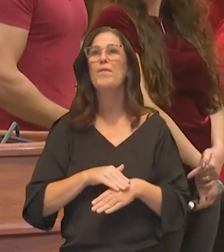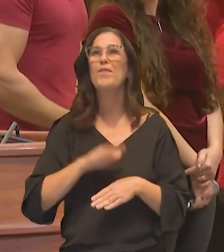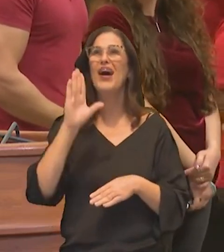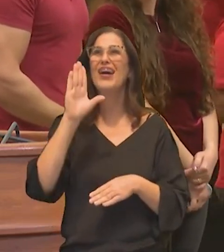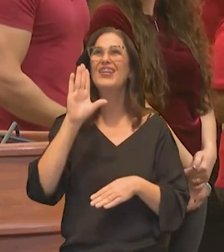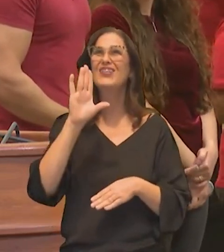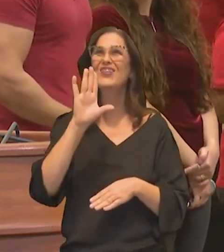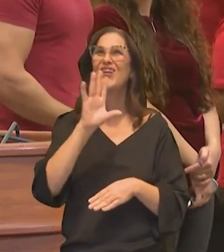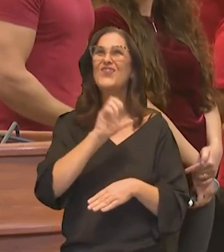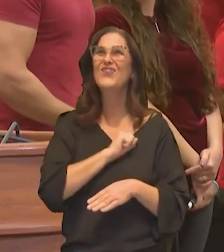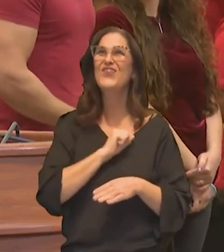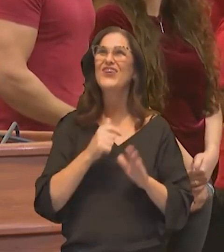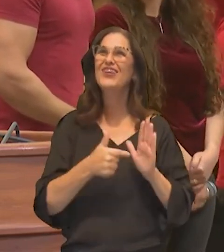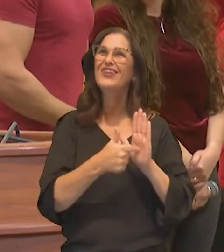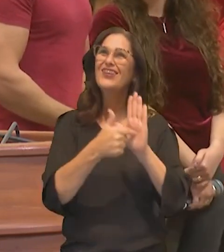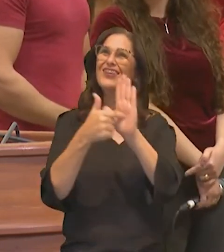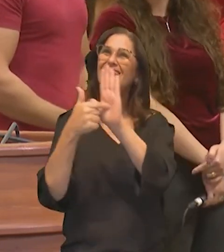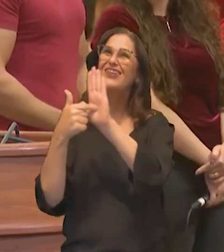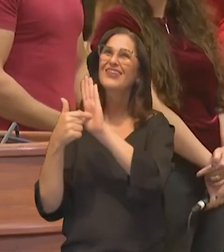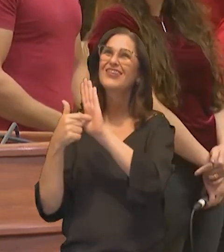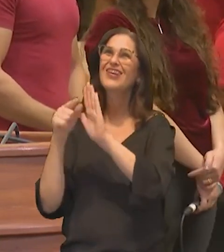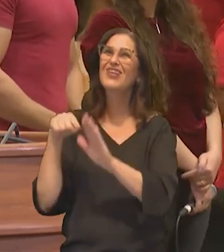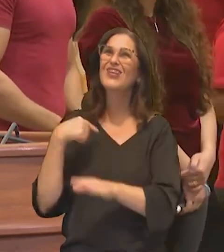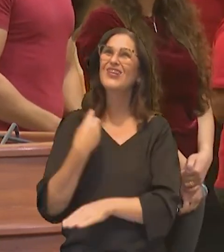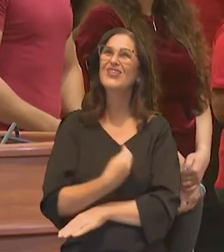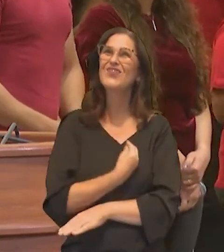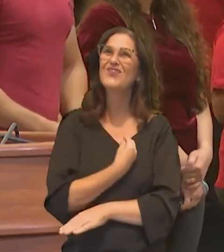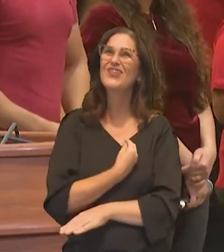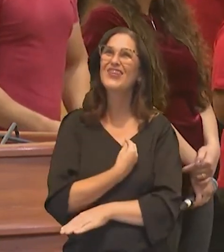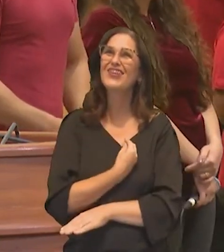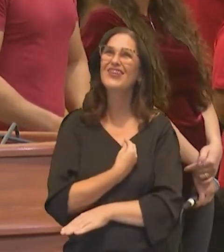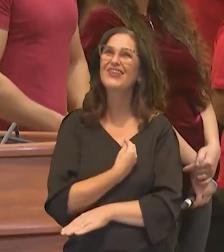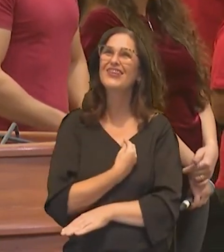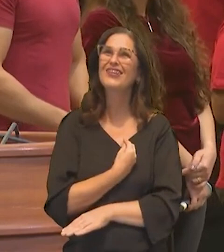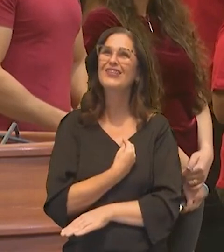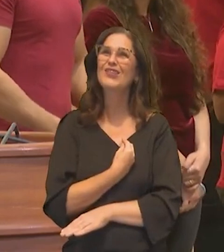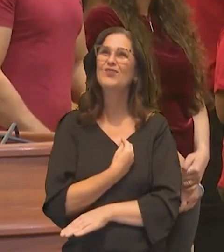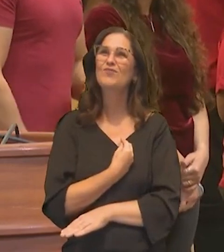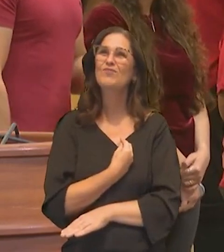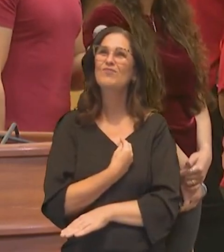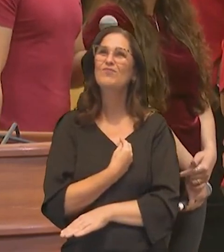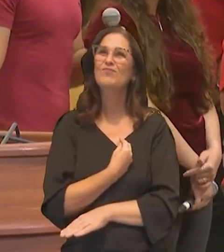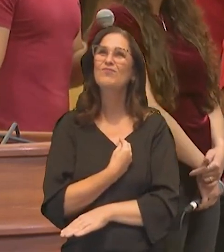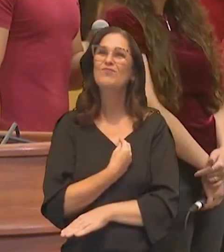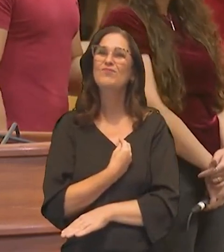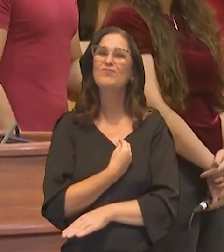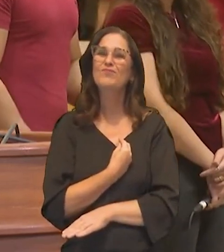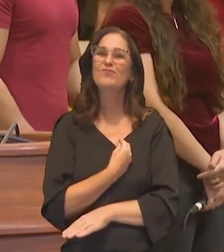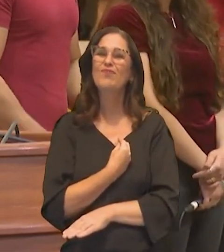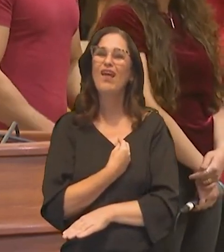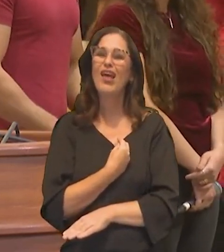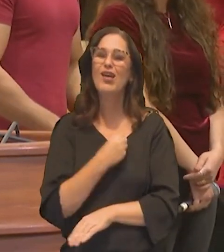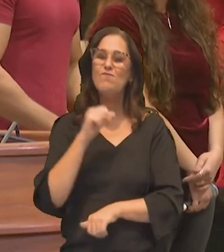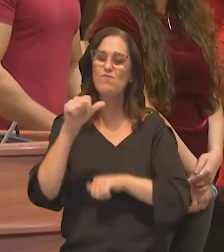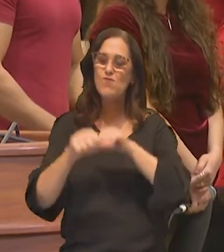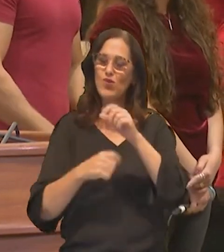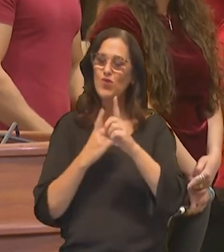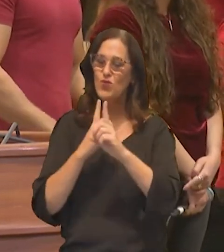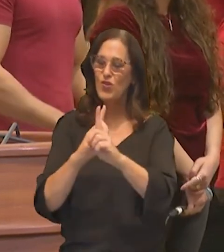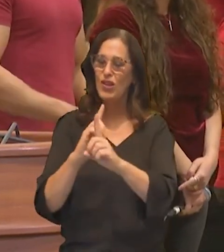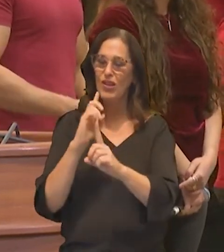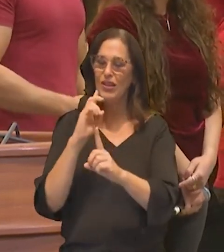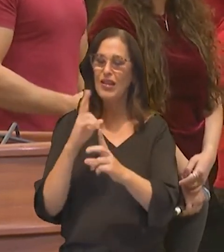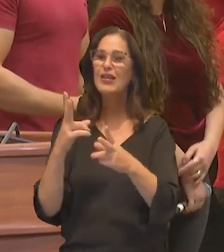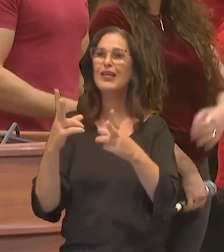o amor que se manifesta em nossas vidas, e assim nos torna discípulos reconhecidos de